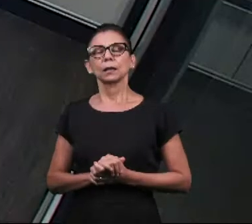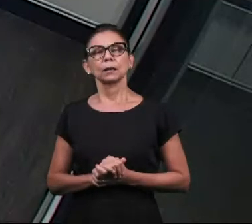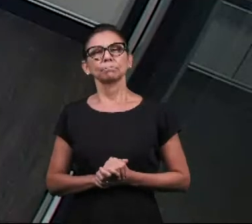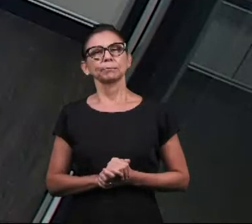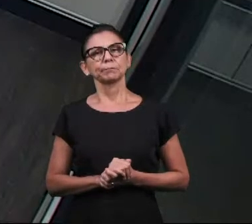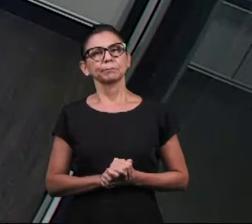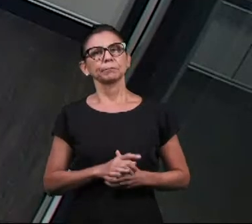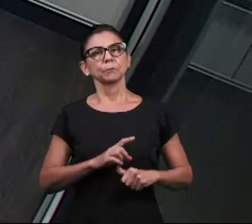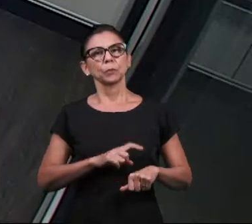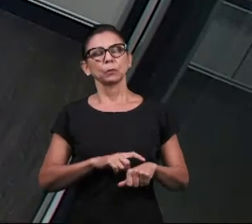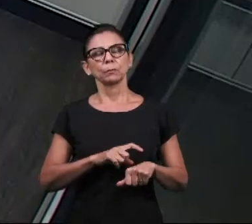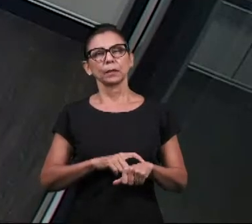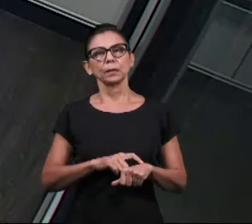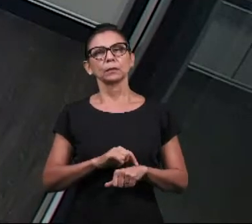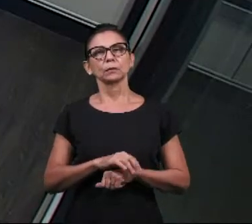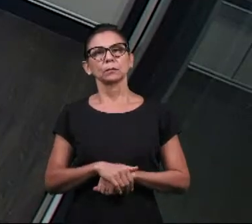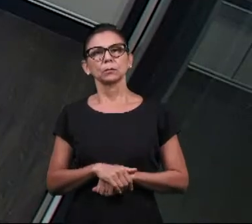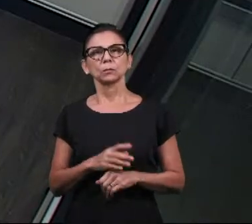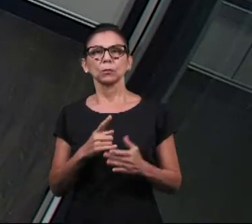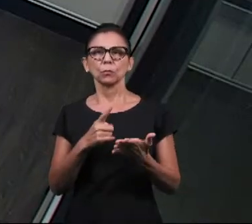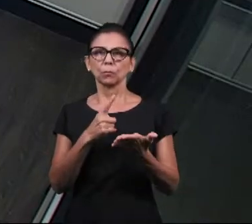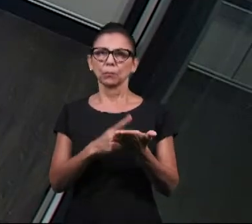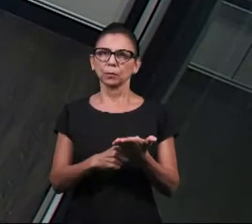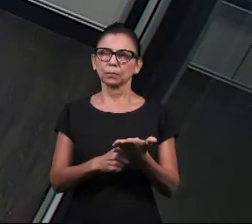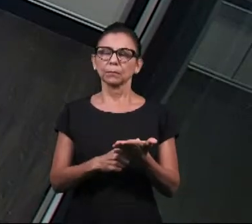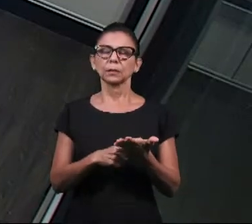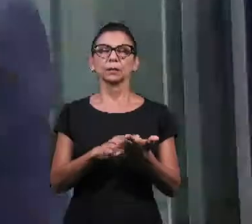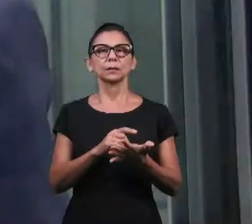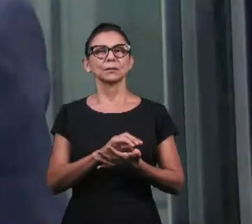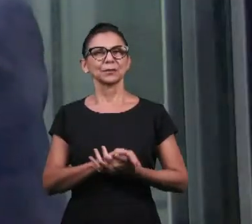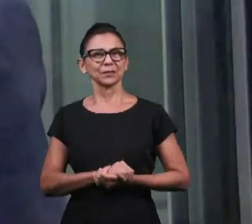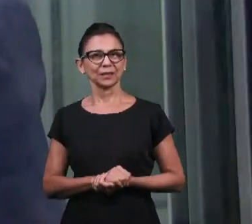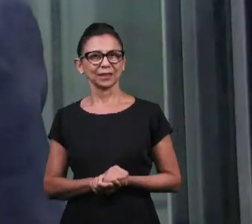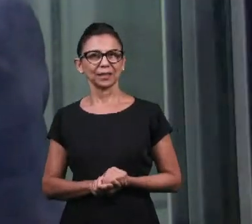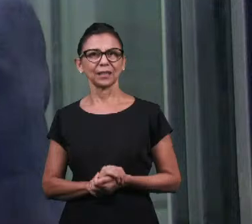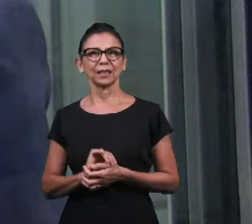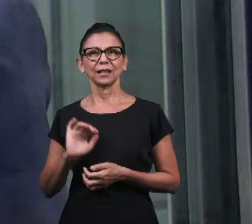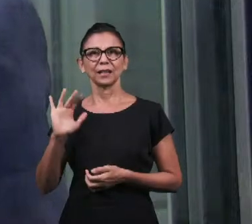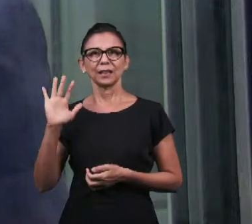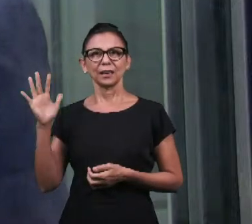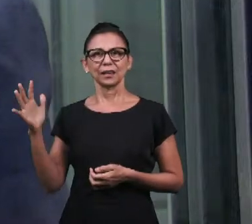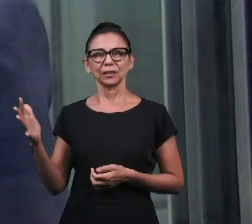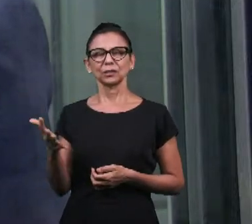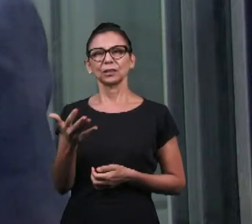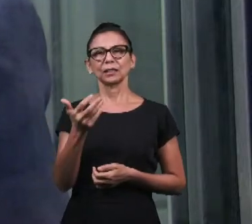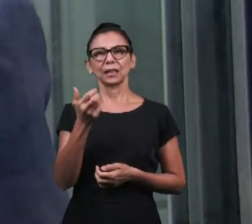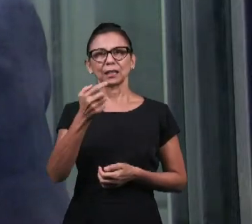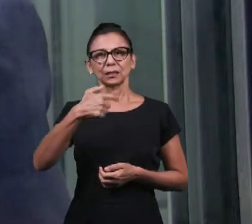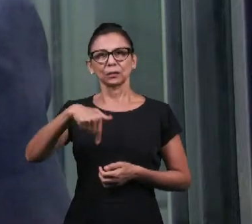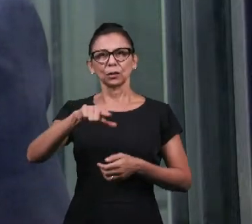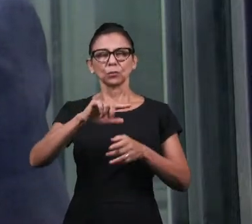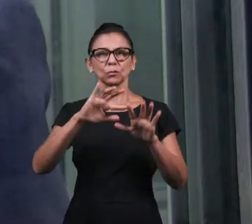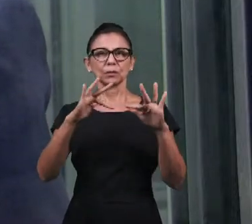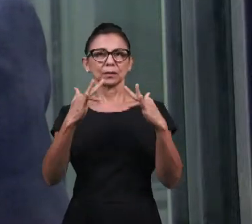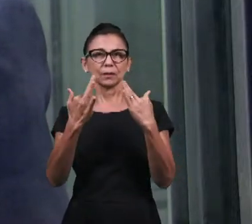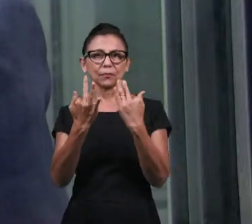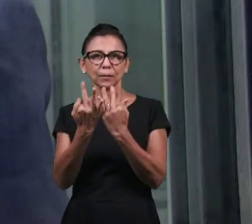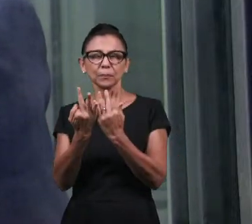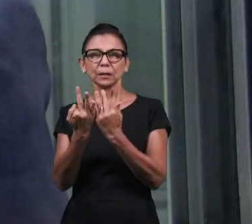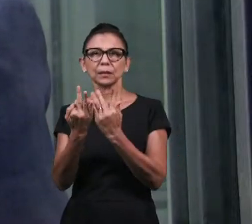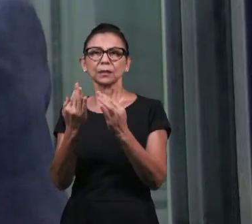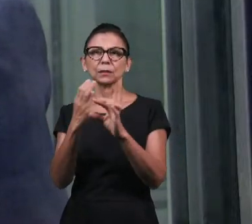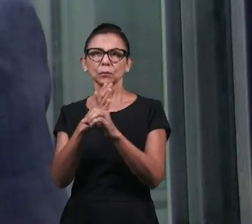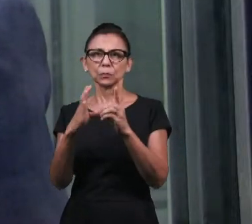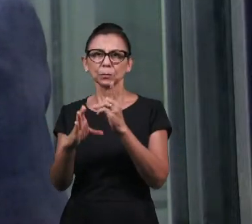seriedade que nós temos na obra, é a adoração familiar. Nós temos no respaldo